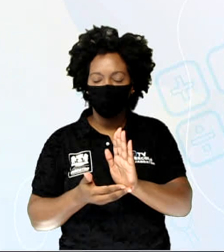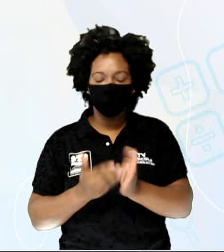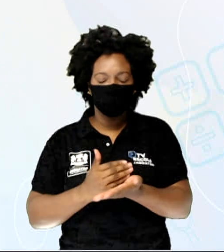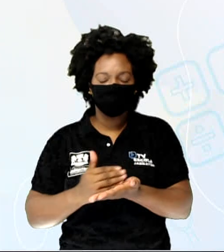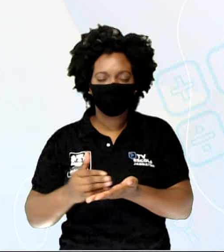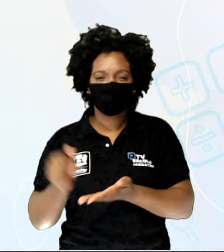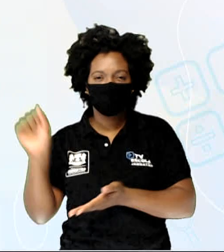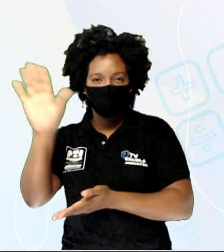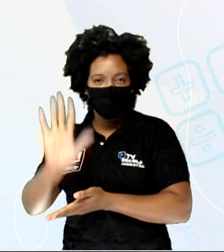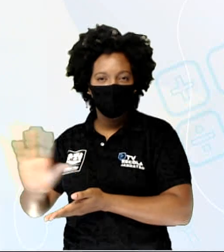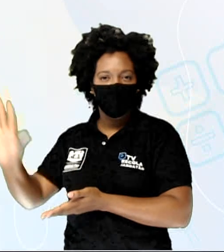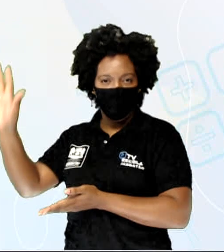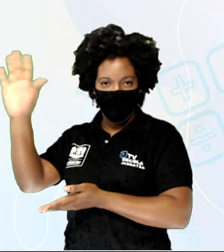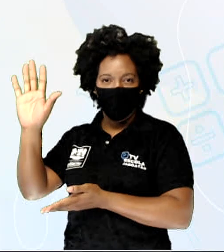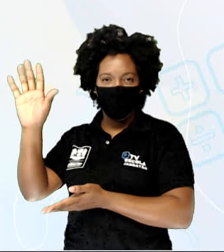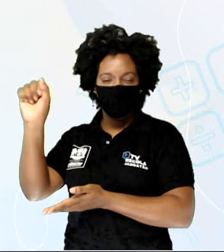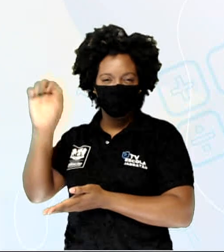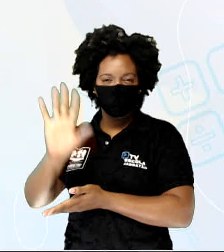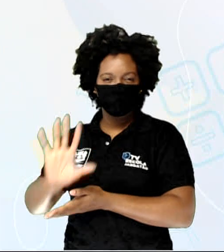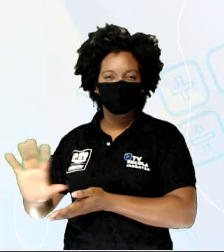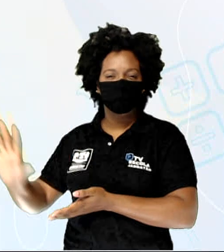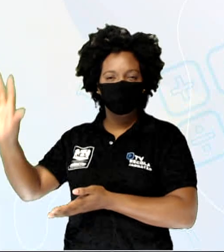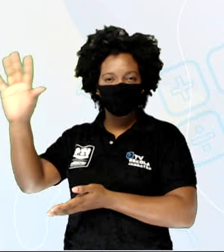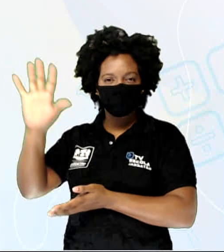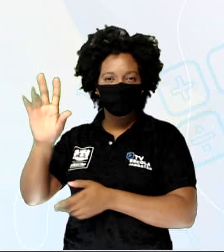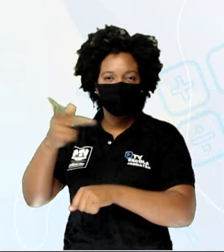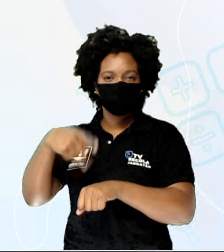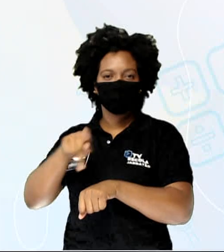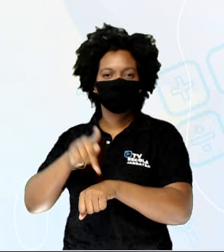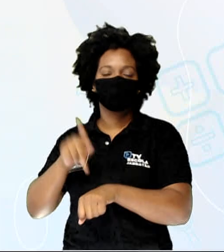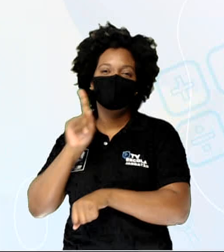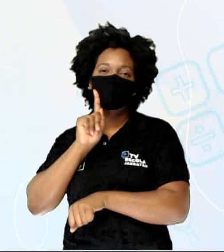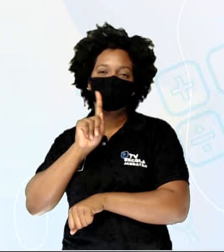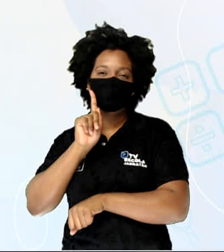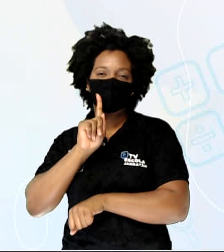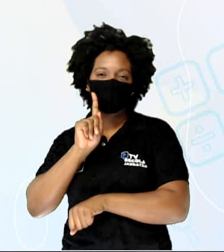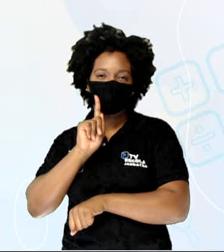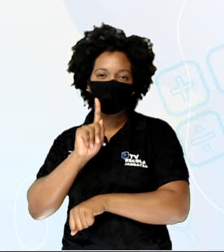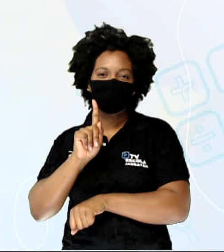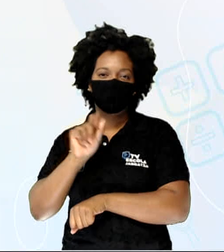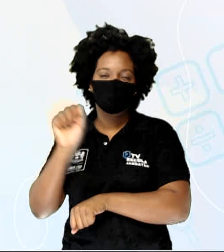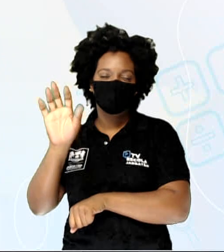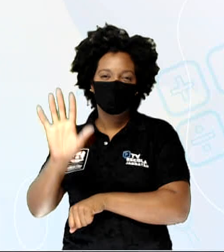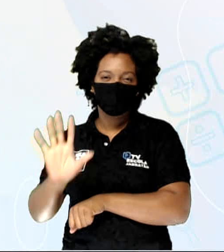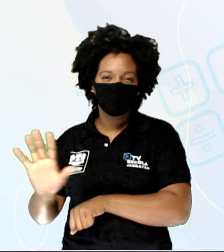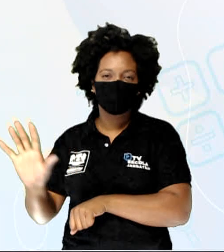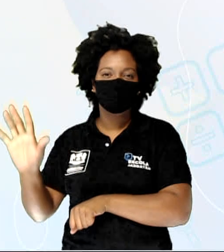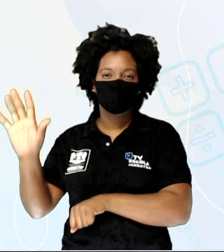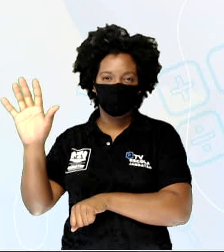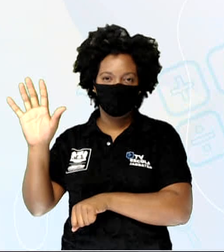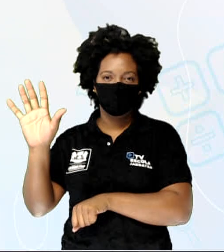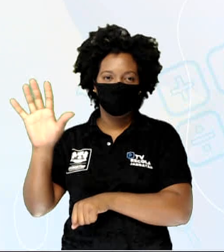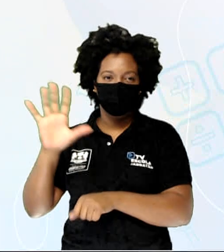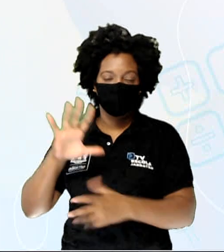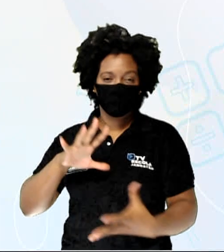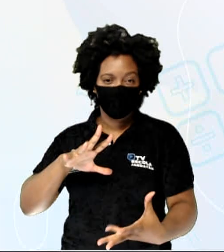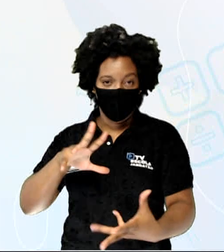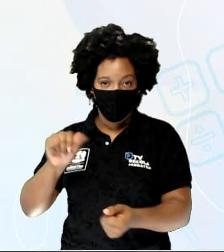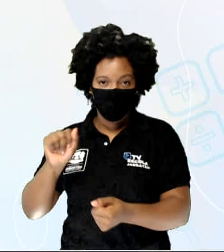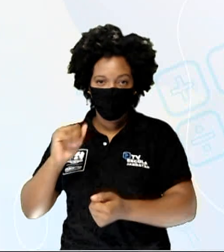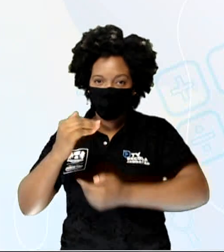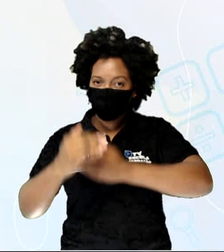estudante. Nós temos aqui uma imagem dos Estados Unidos, mais precisamente, uma imagem do mundo